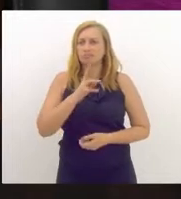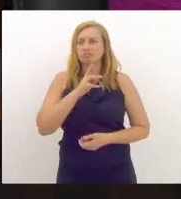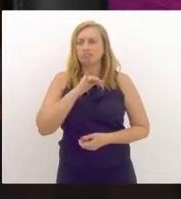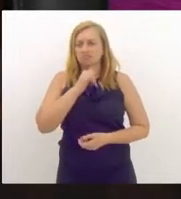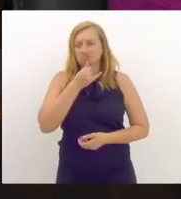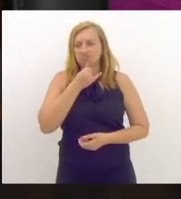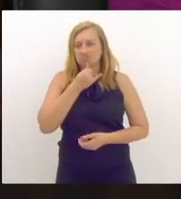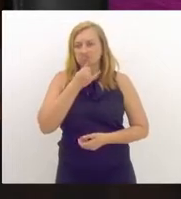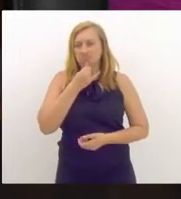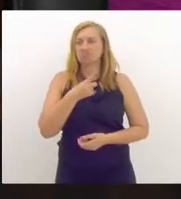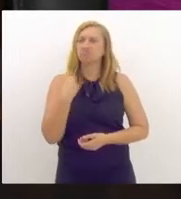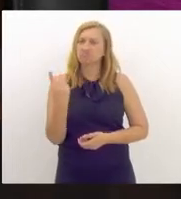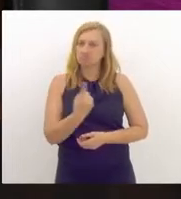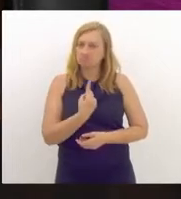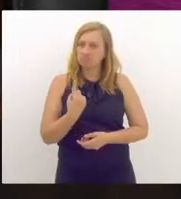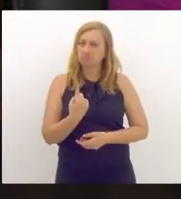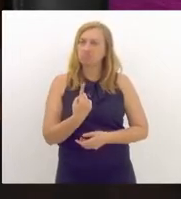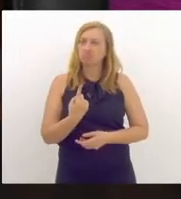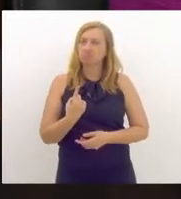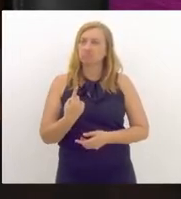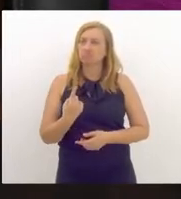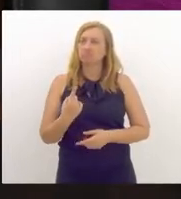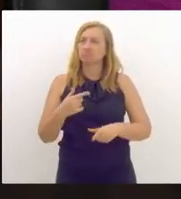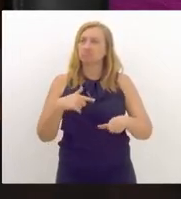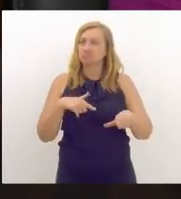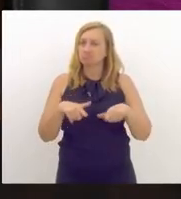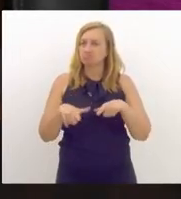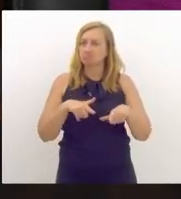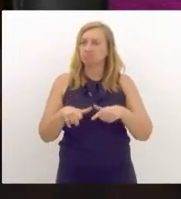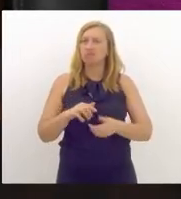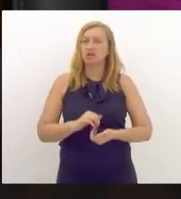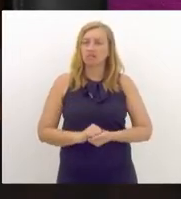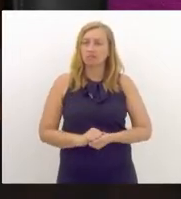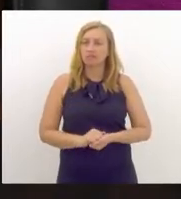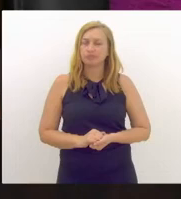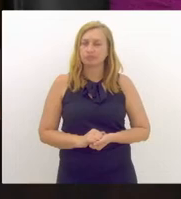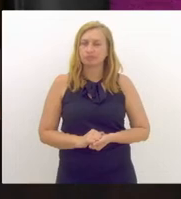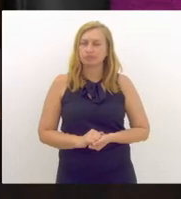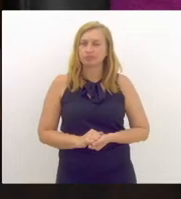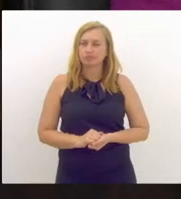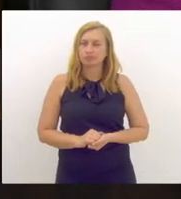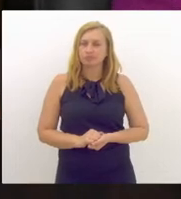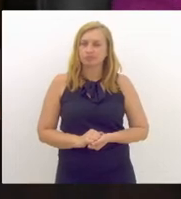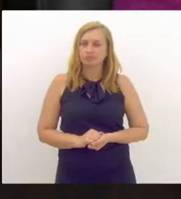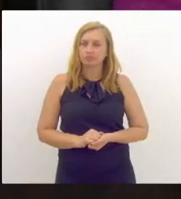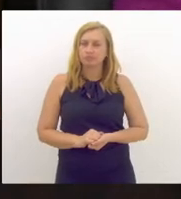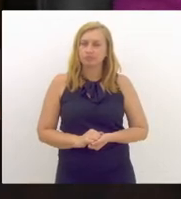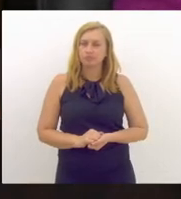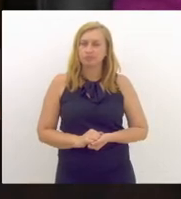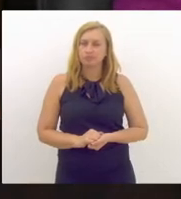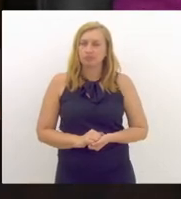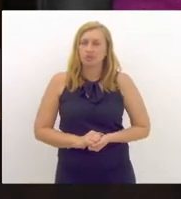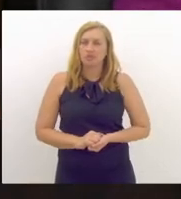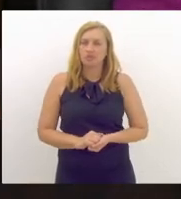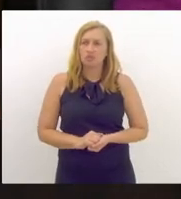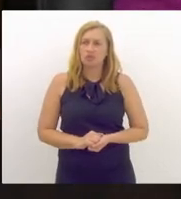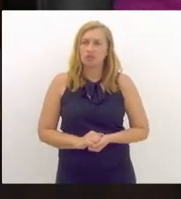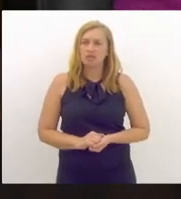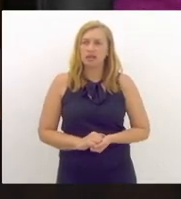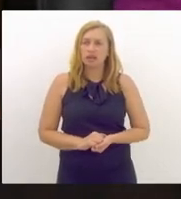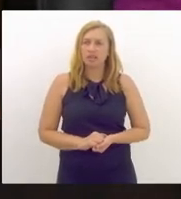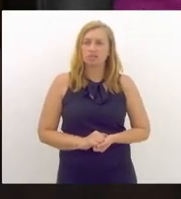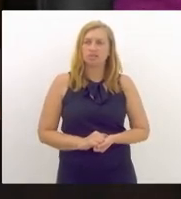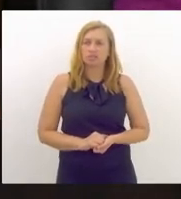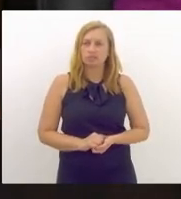categoria para categoria que leva esse país na nos braços né trabalharem com fome Isso é